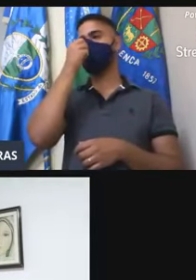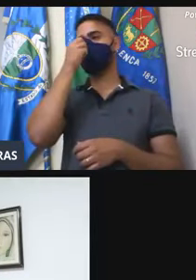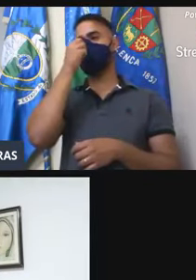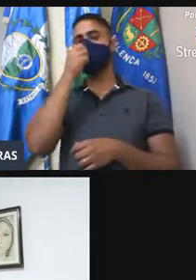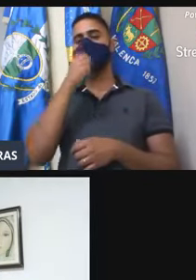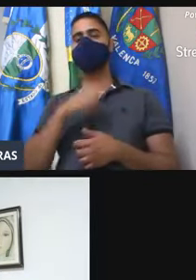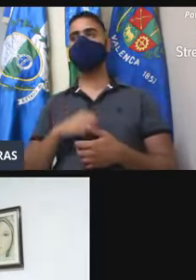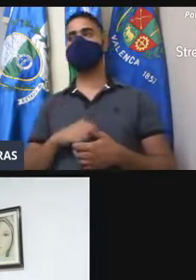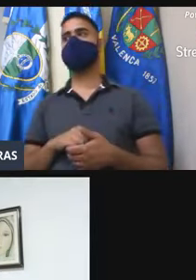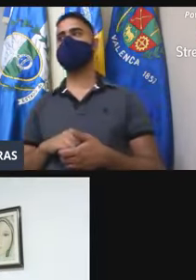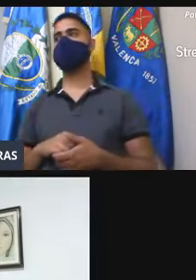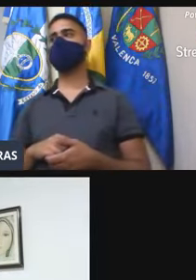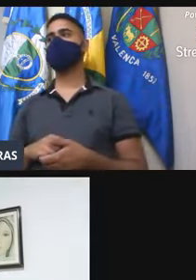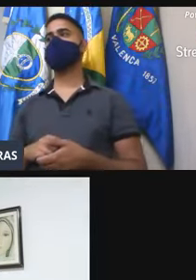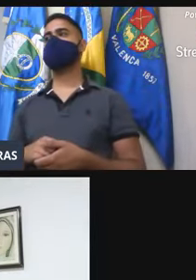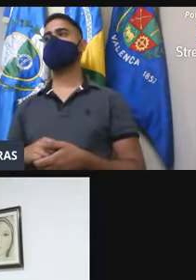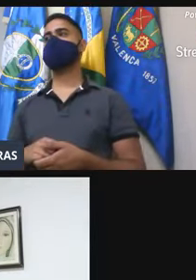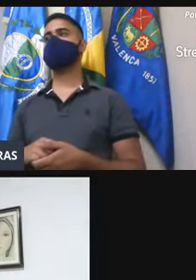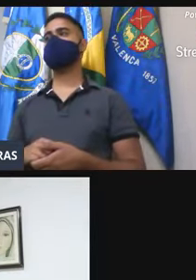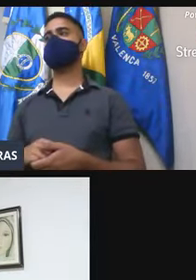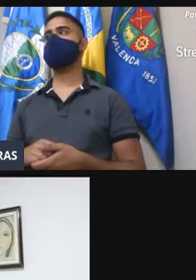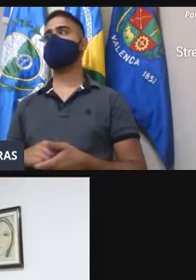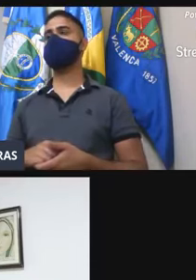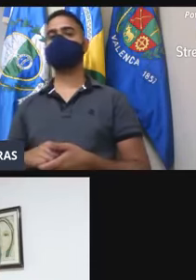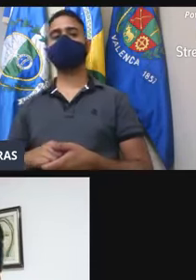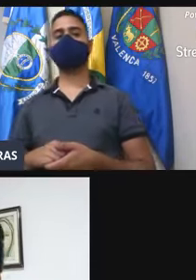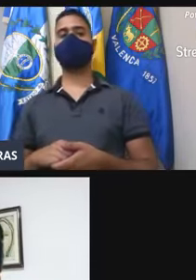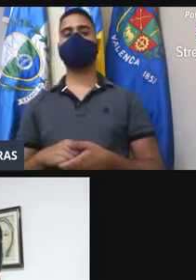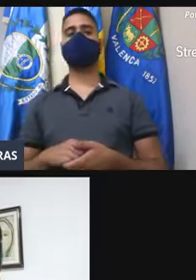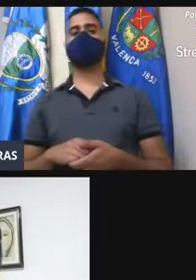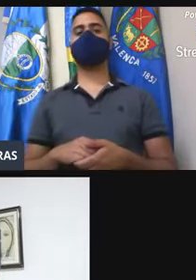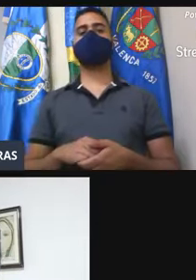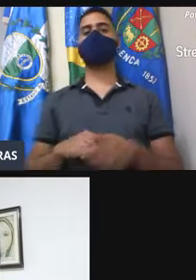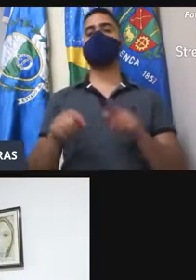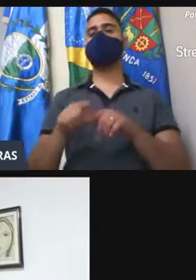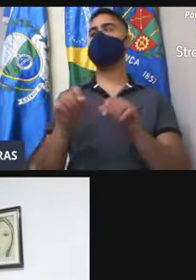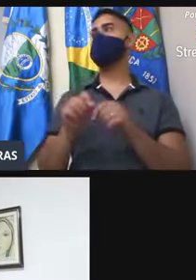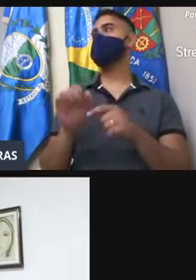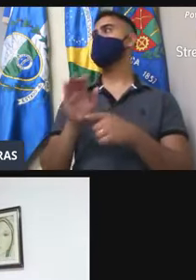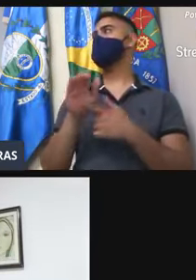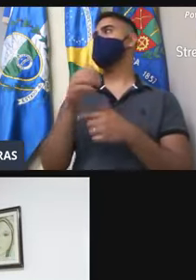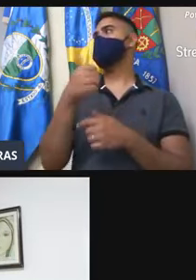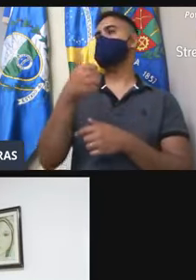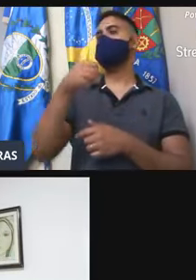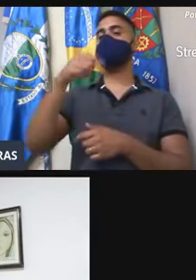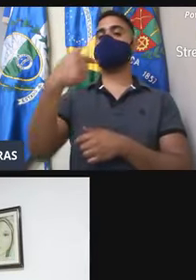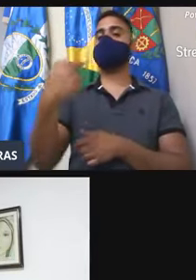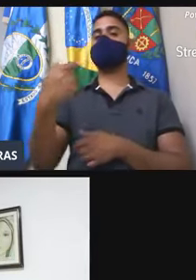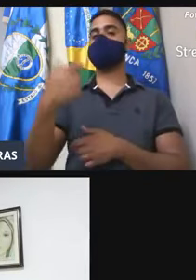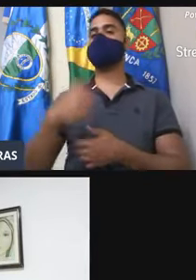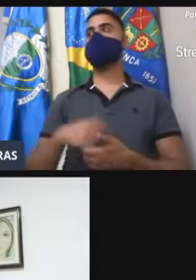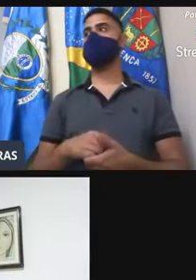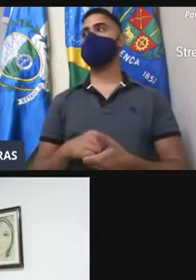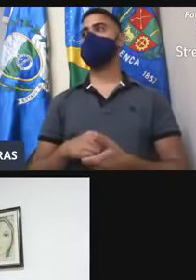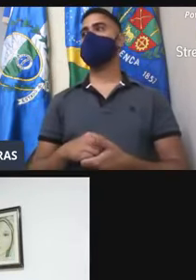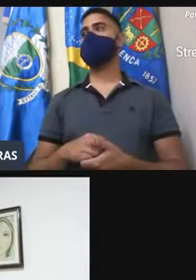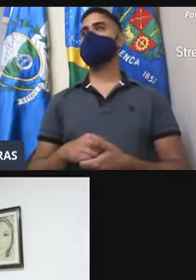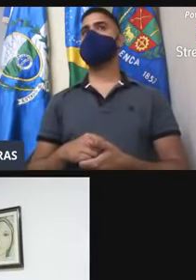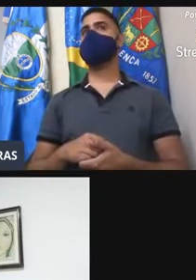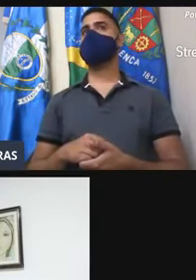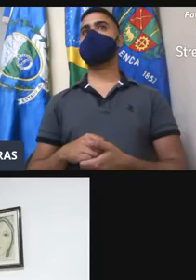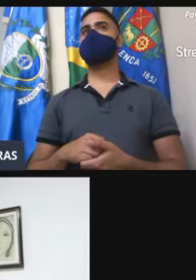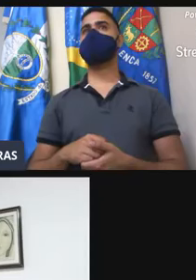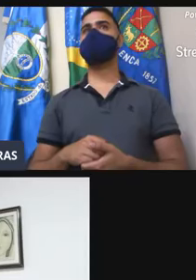julho, vereador Dr. Saulo. O vereador Dr. Saulo fez a indicação 197 de 2020, indicando que